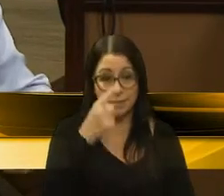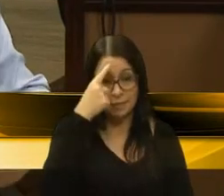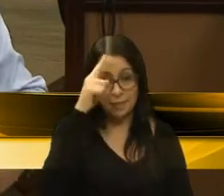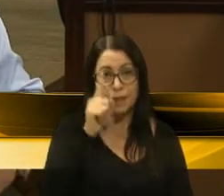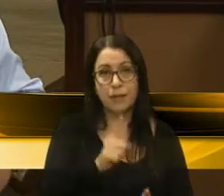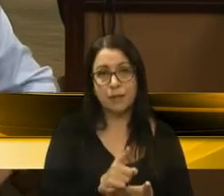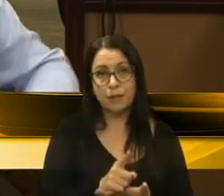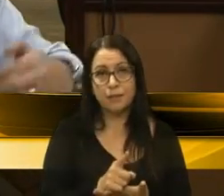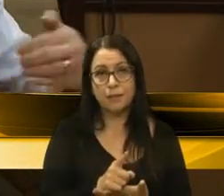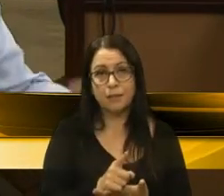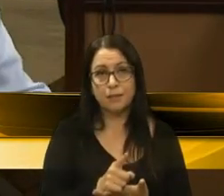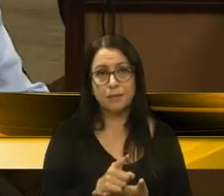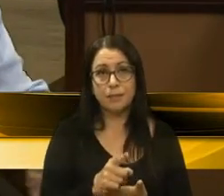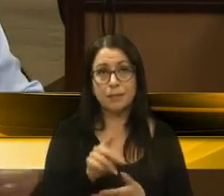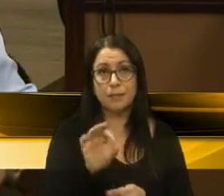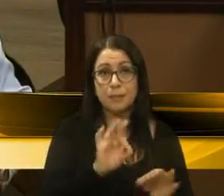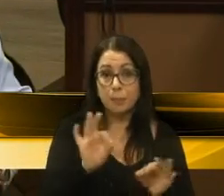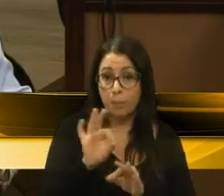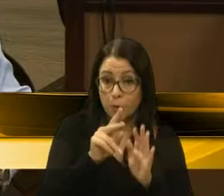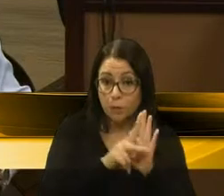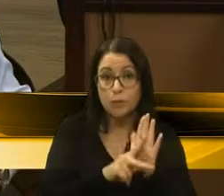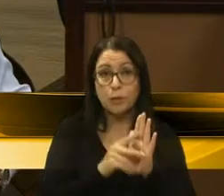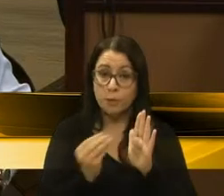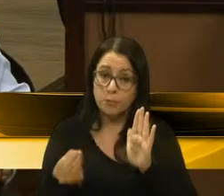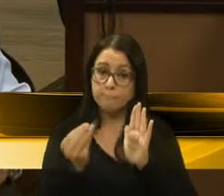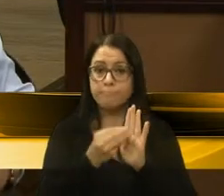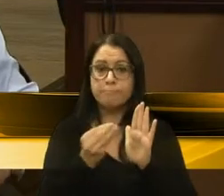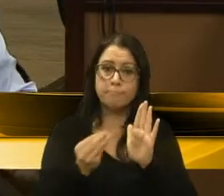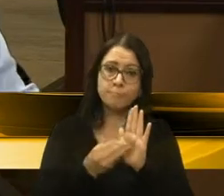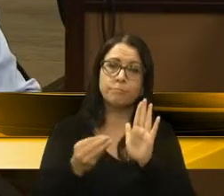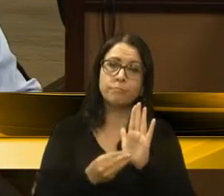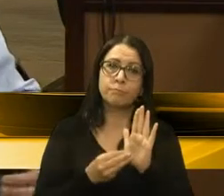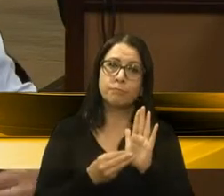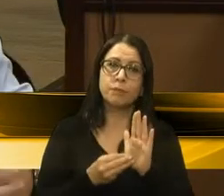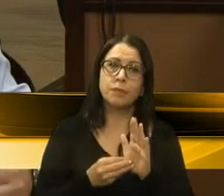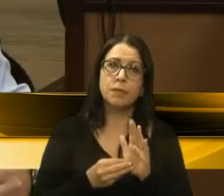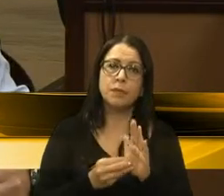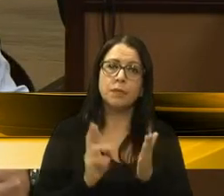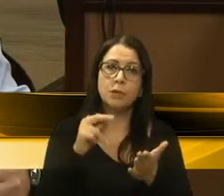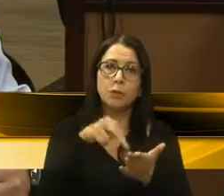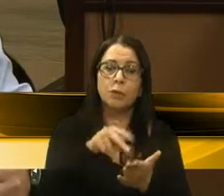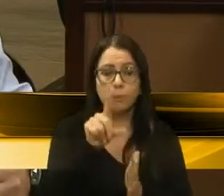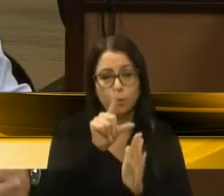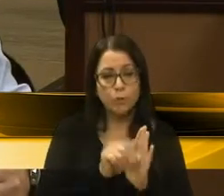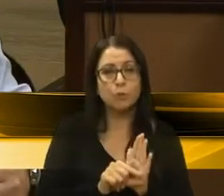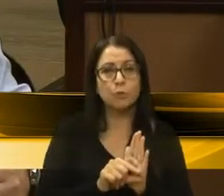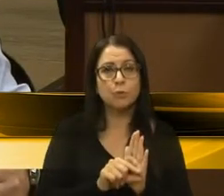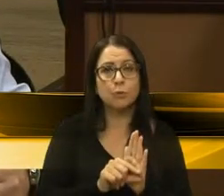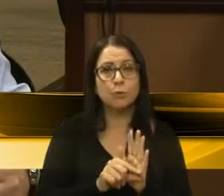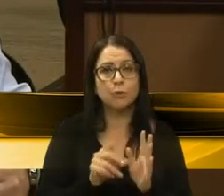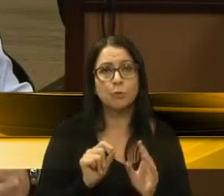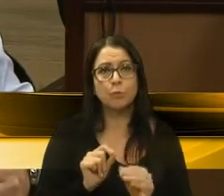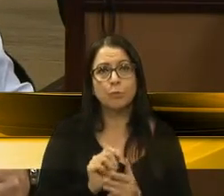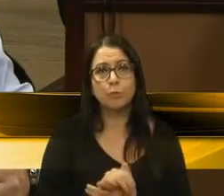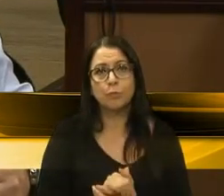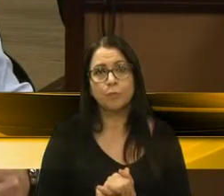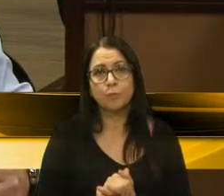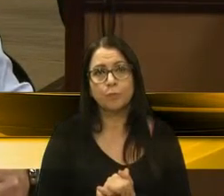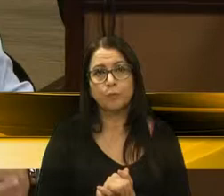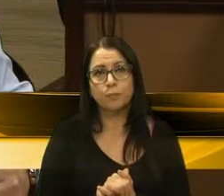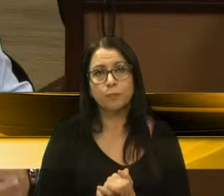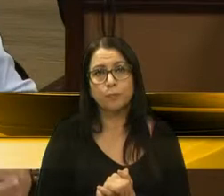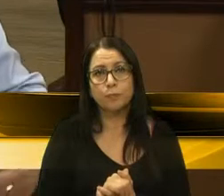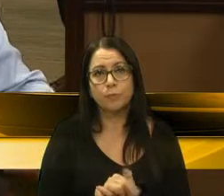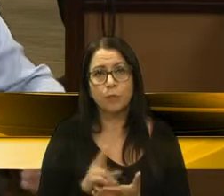ideias, esses projetos possam ser implementados e que realmente possa reduzir a situação